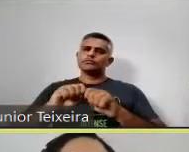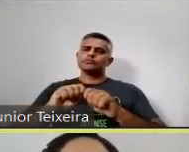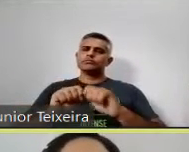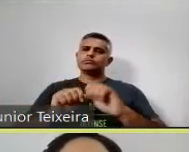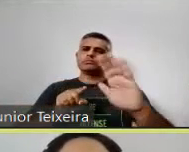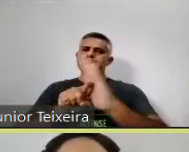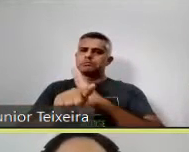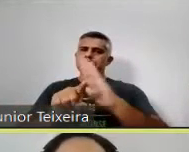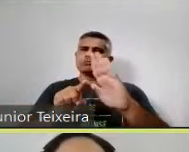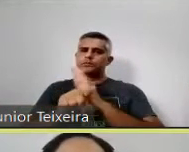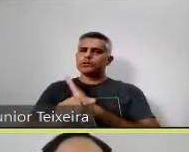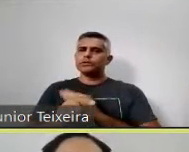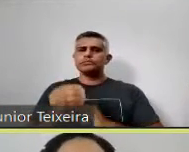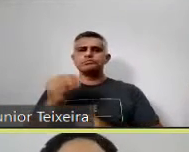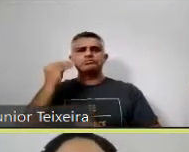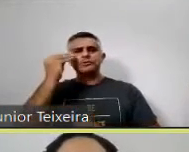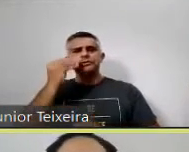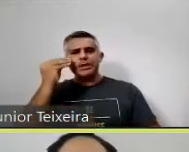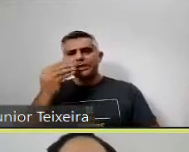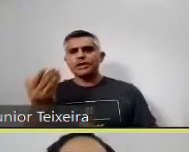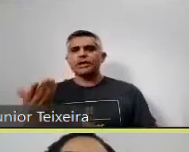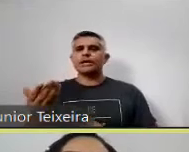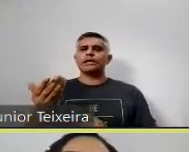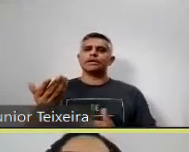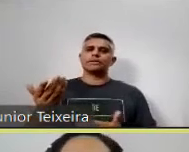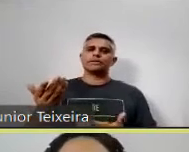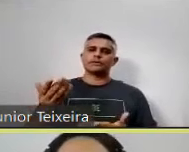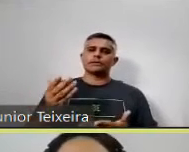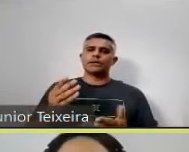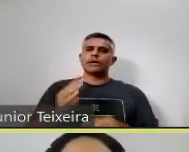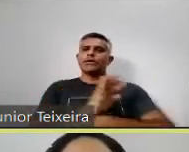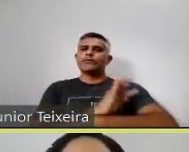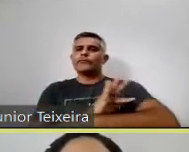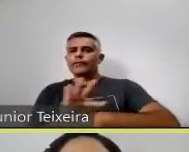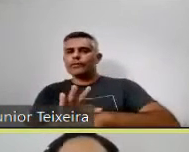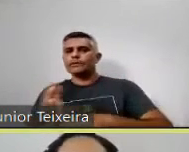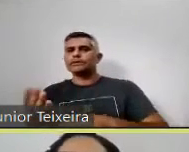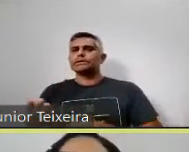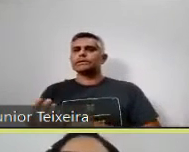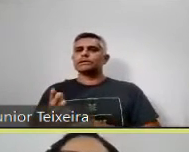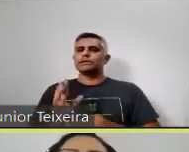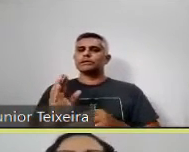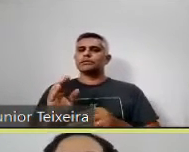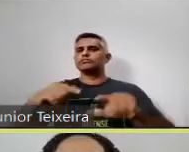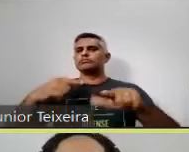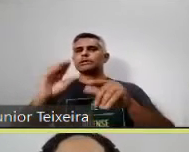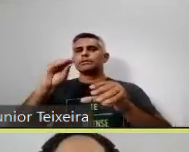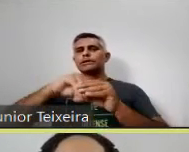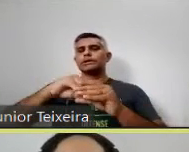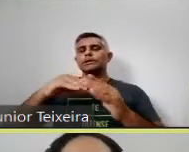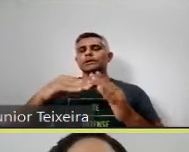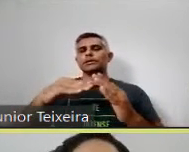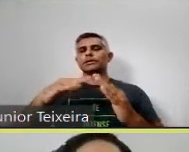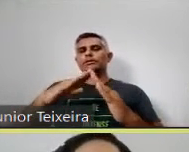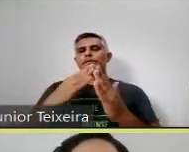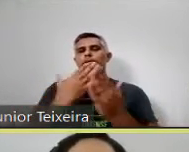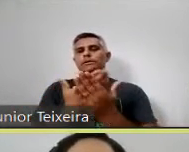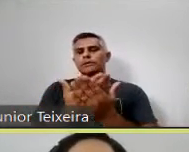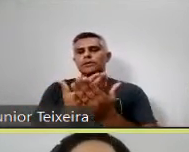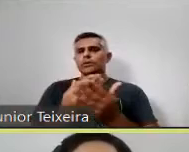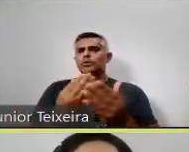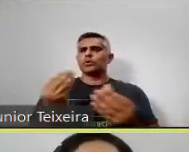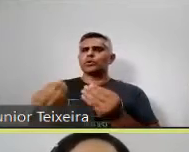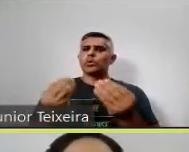experiência que eles tinham enquanto intérpretes, como se dava a interpretação em sala de aula e como se dava a relação deles com o